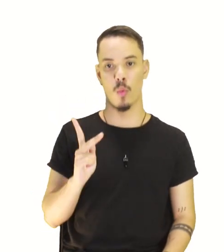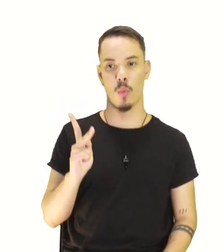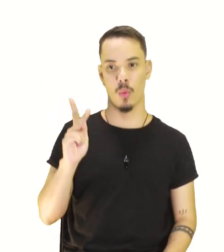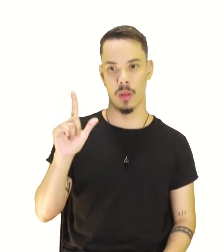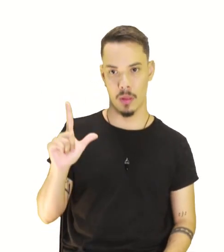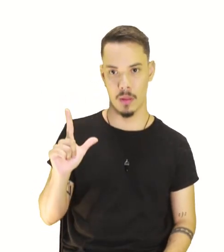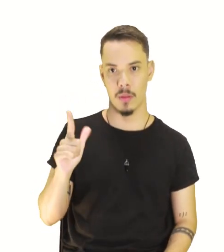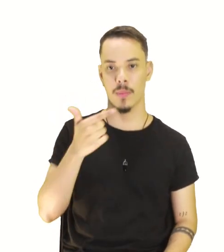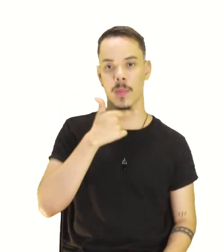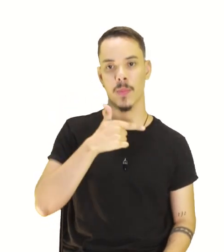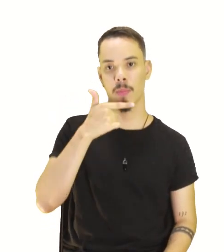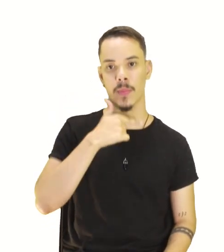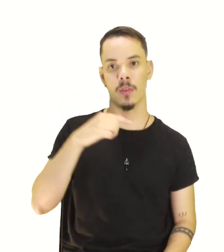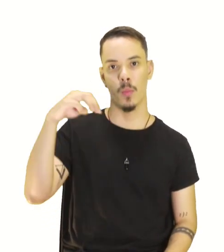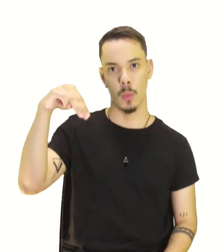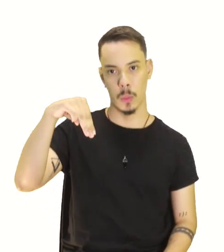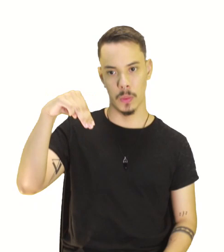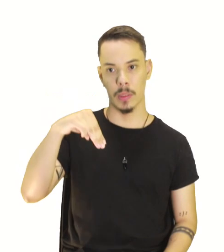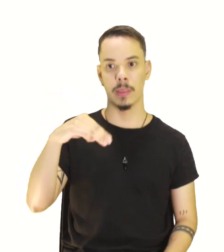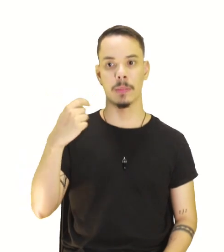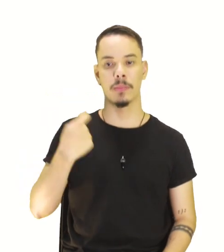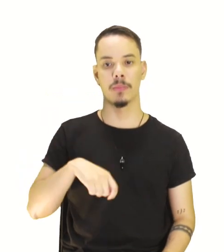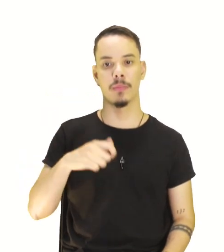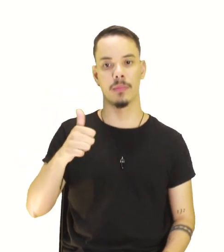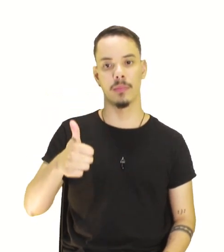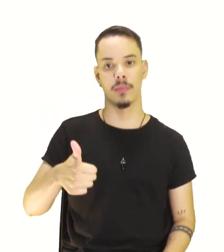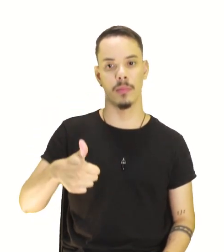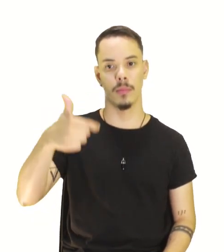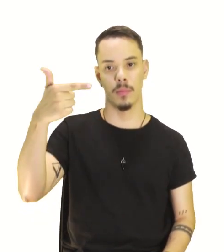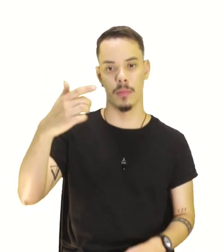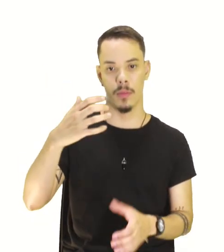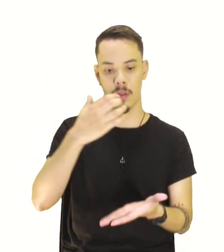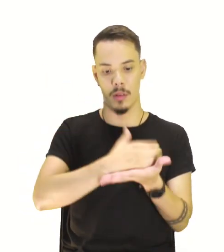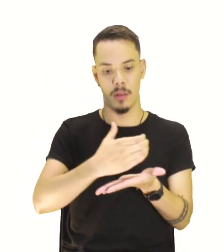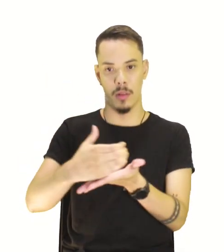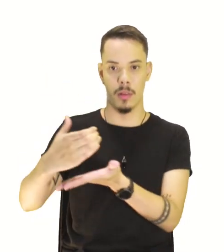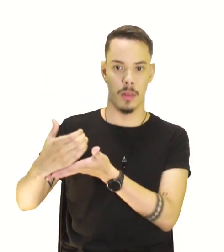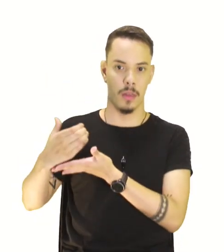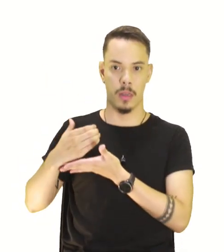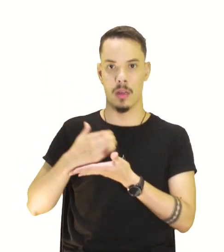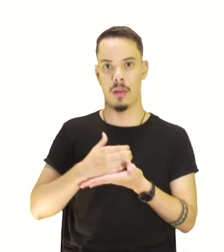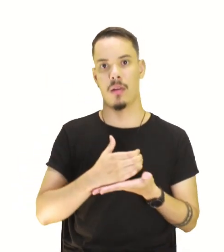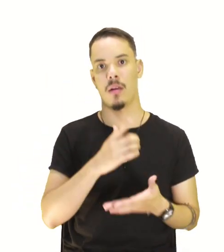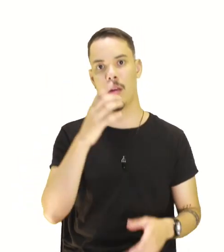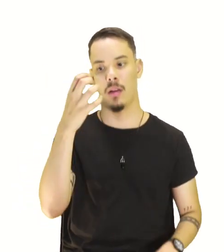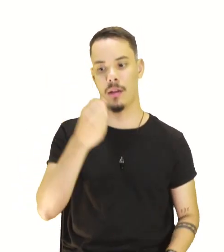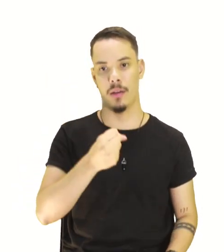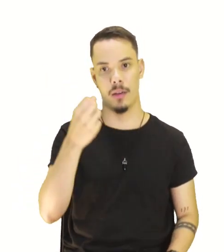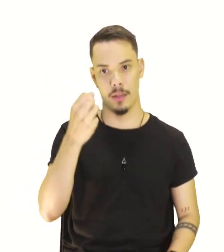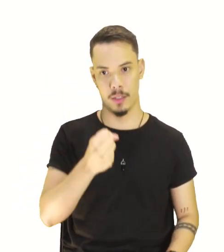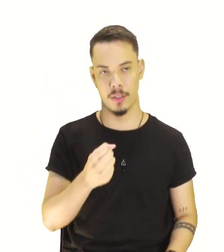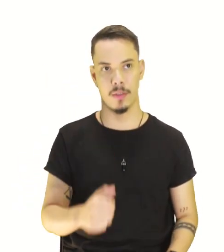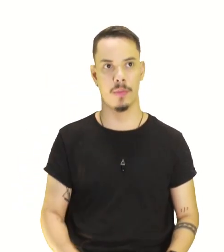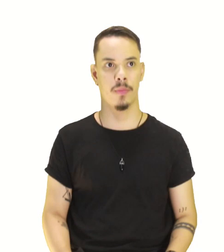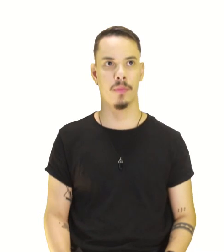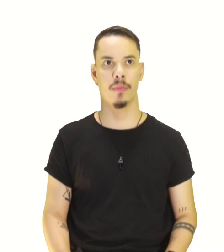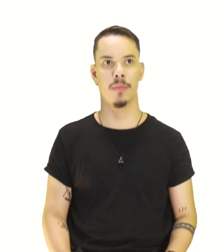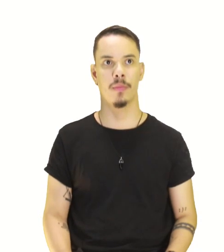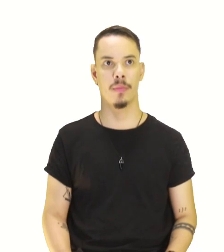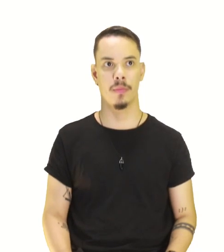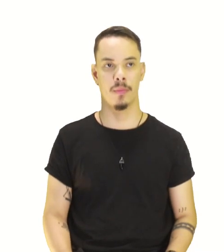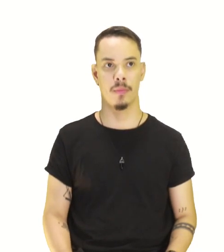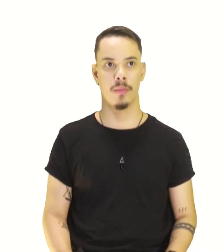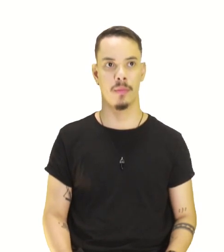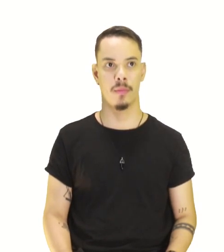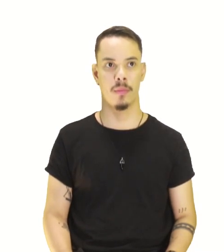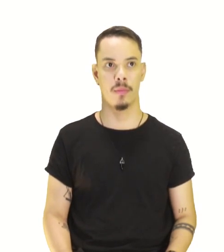queijo, precisamos de 12 litros de leite. Vamos ver numa tabelinha? Vamos lá. 1 quilo, 12 litros. Se